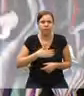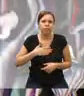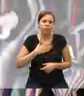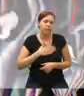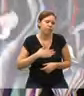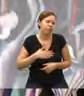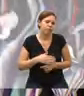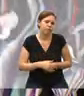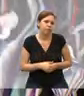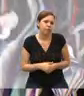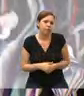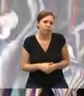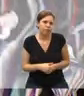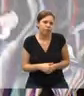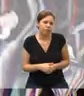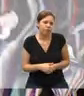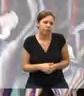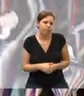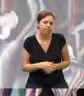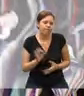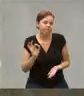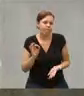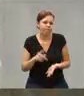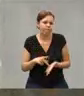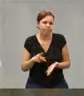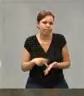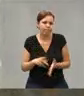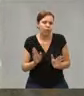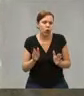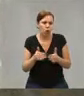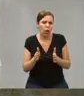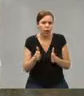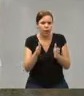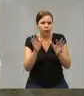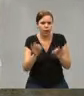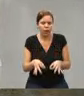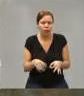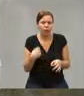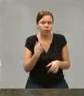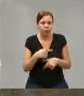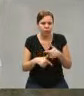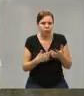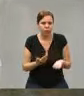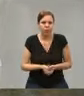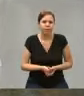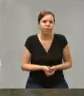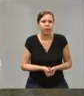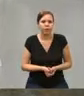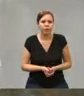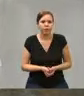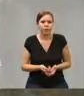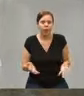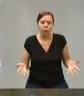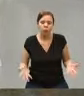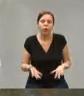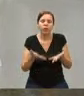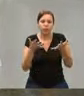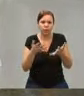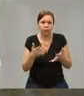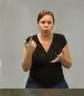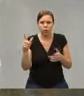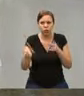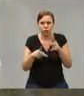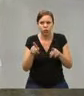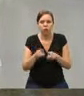vez mais na certeza de que o caminho é esse. Tá de no caminho certo, né? De propiciar para